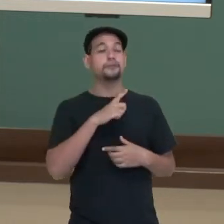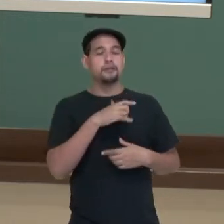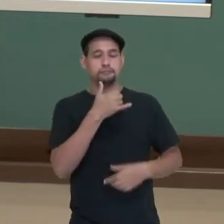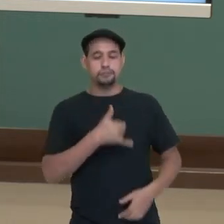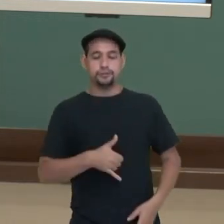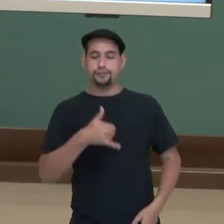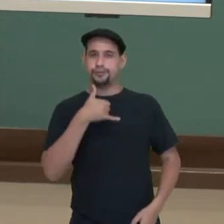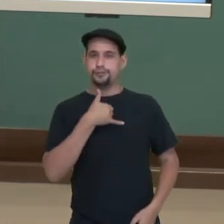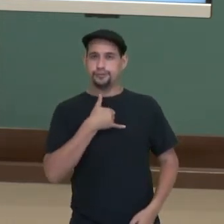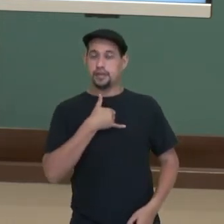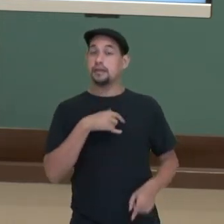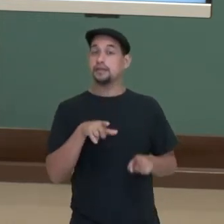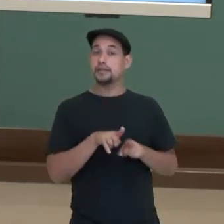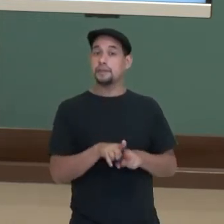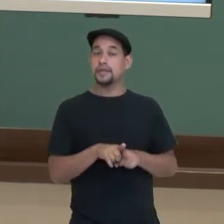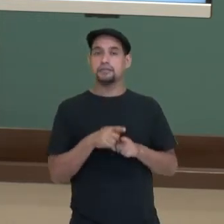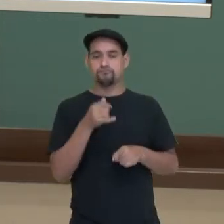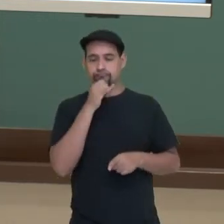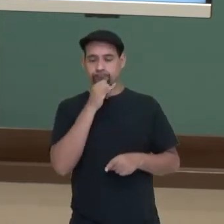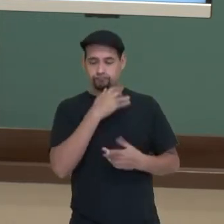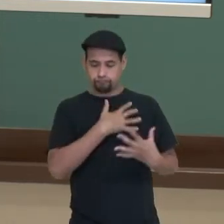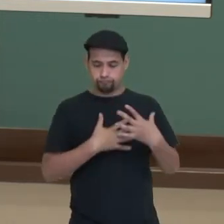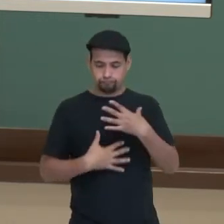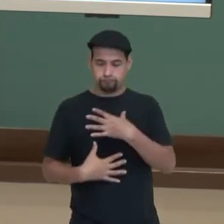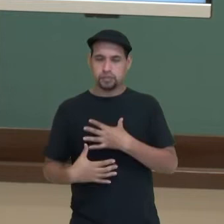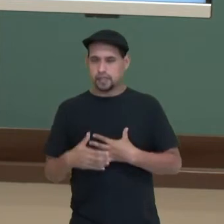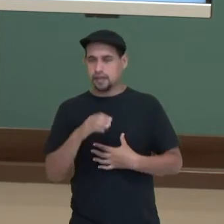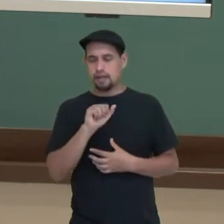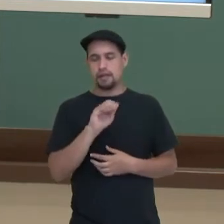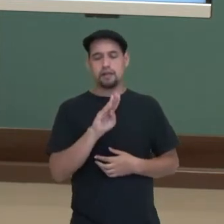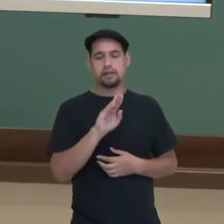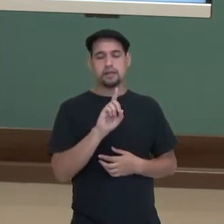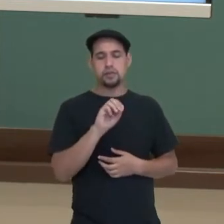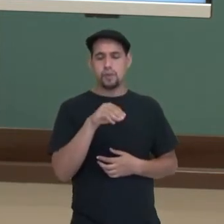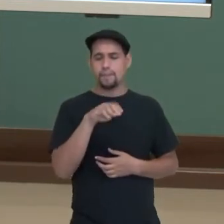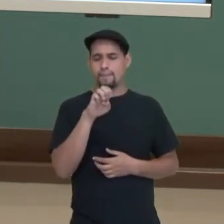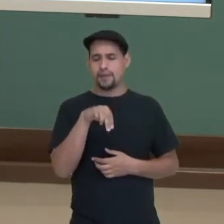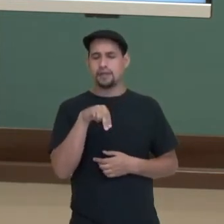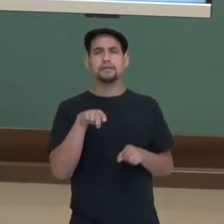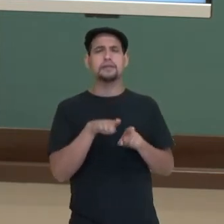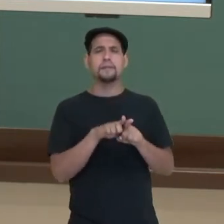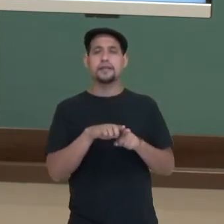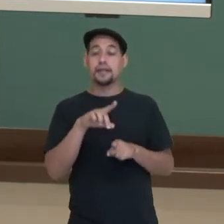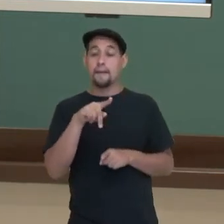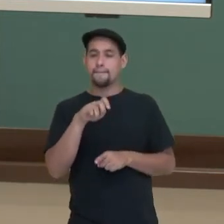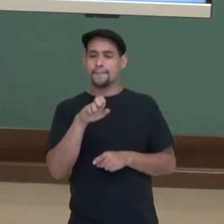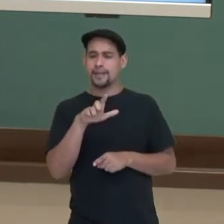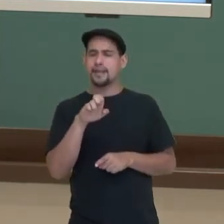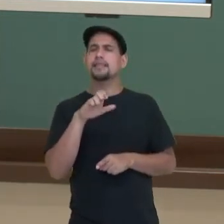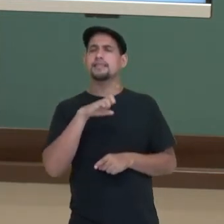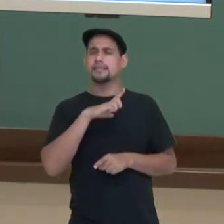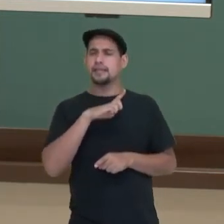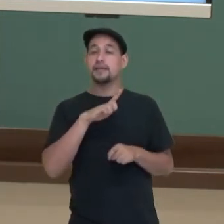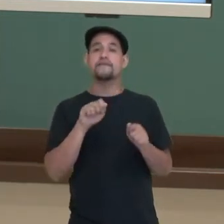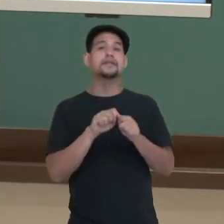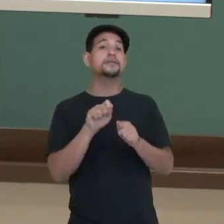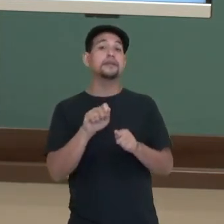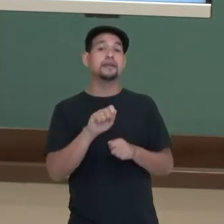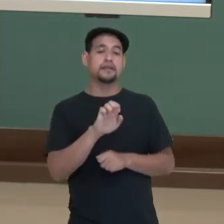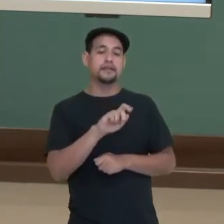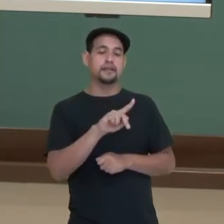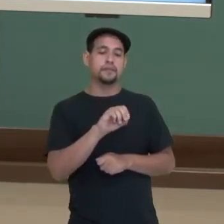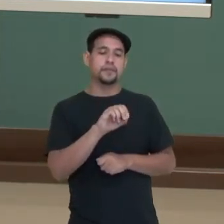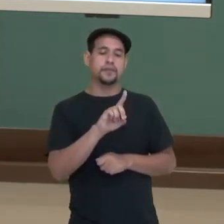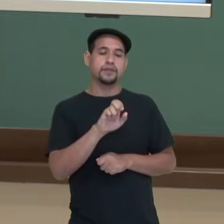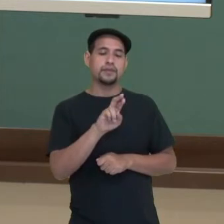energia. Ao redor dos órgãos, principalmente no abdômen, também embaixo da pele também tem tecido adiposo, formando a hipoderme.